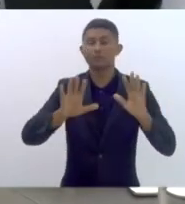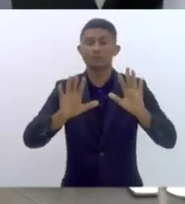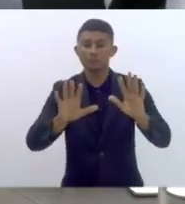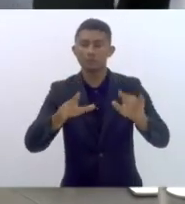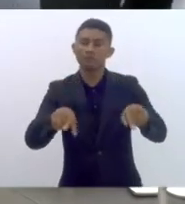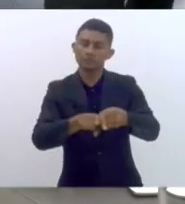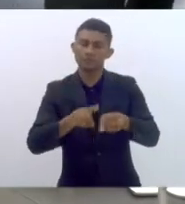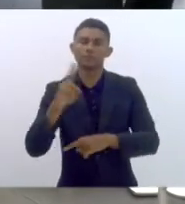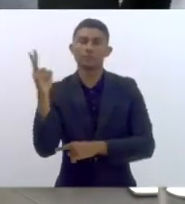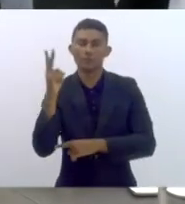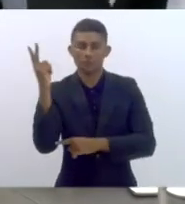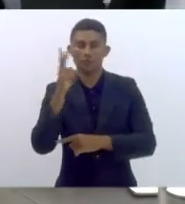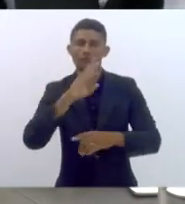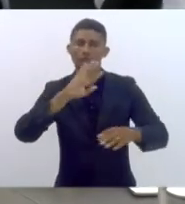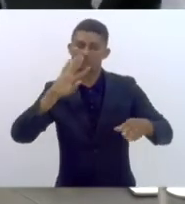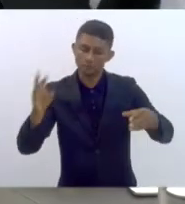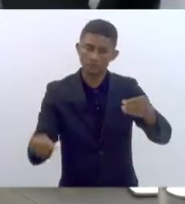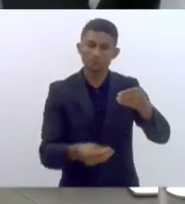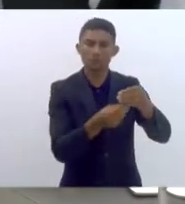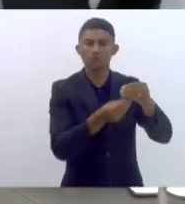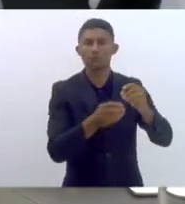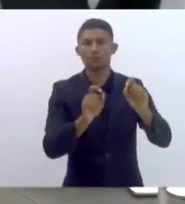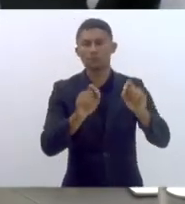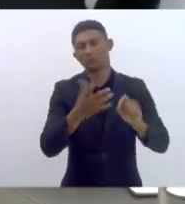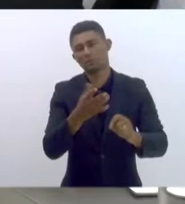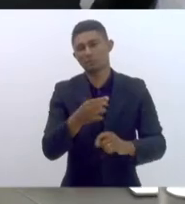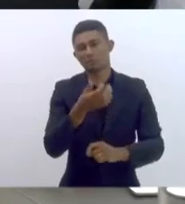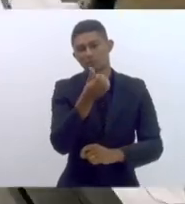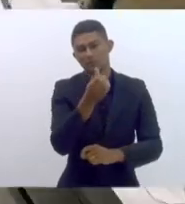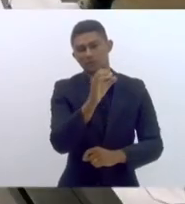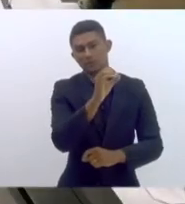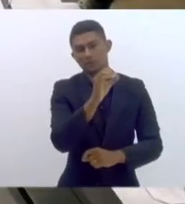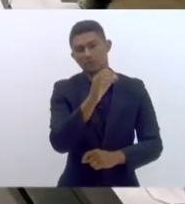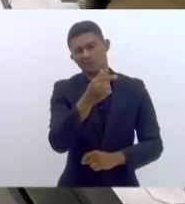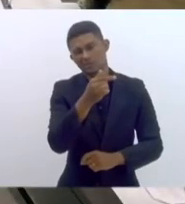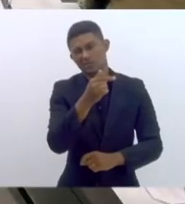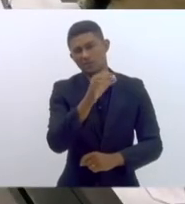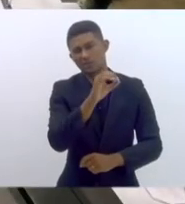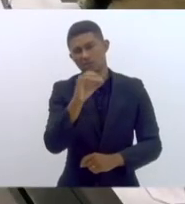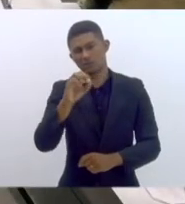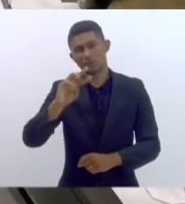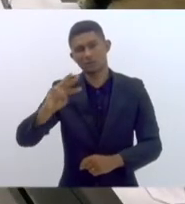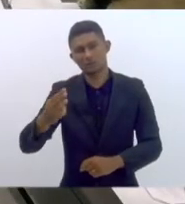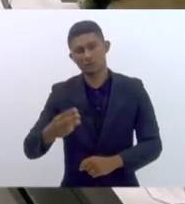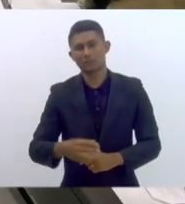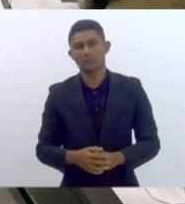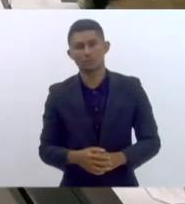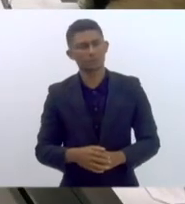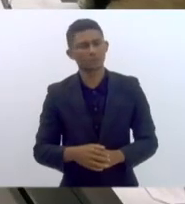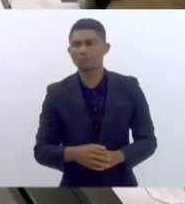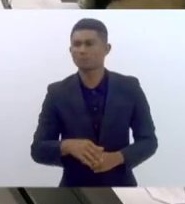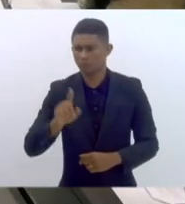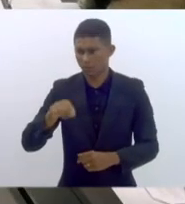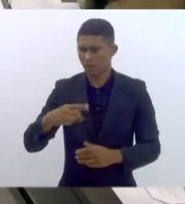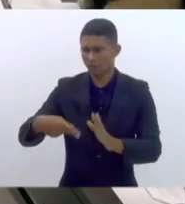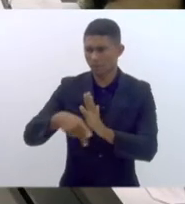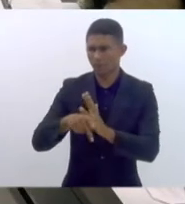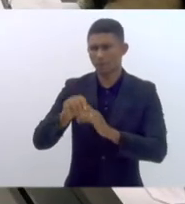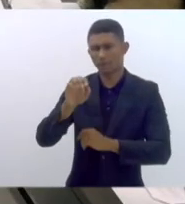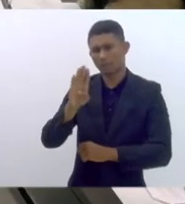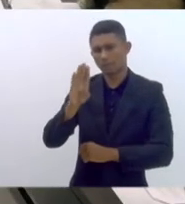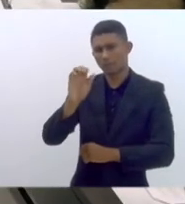inclusão desse valor, que são aproximadamente 600 milhões, né? 700 e poucos milhões. Essa conta é aquela do Banerj?